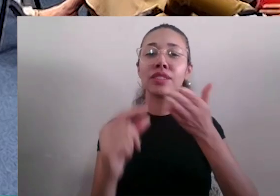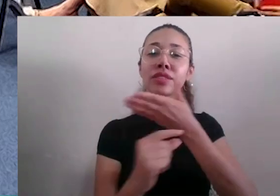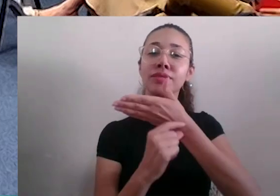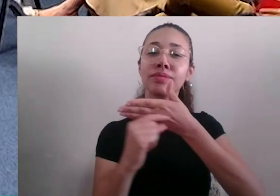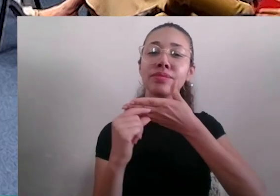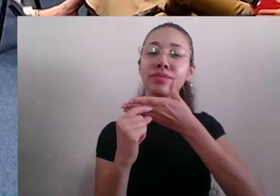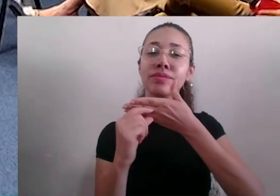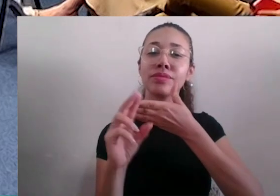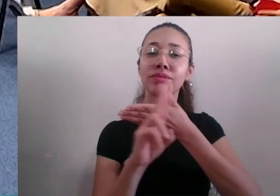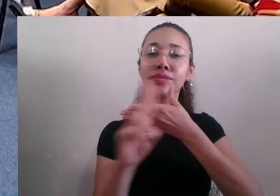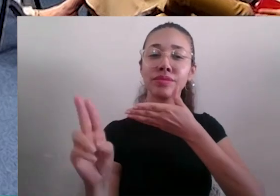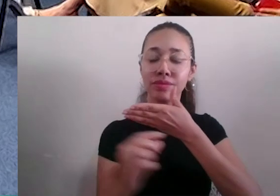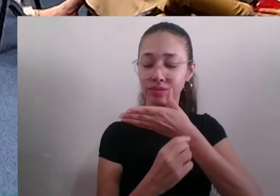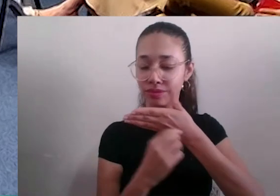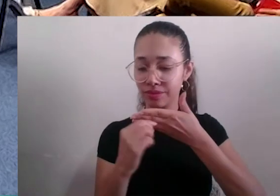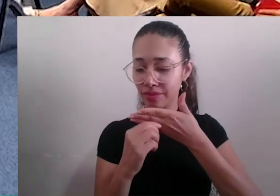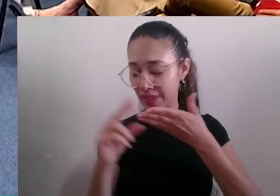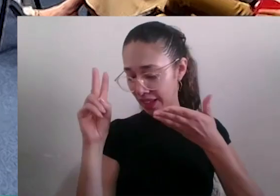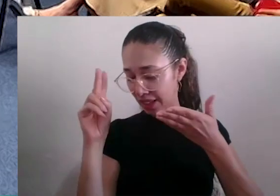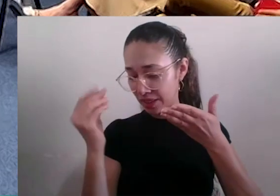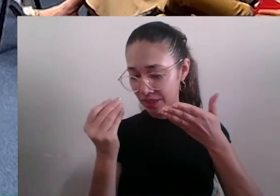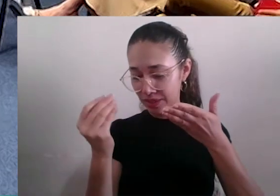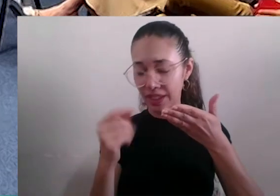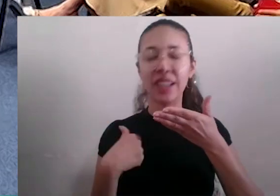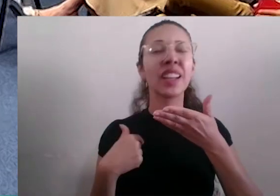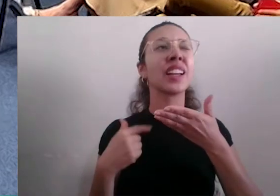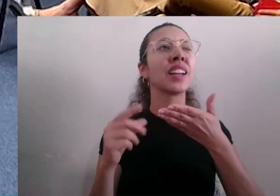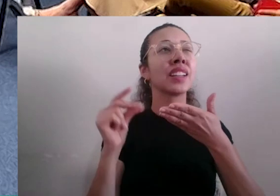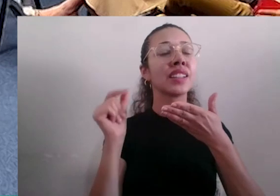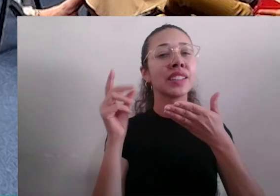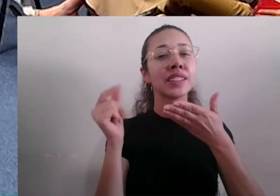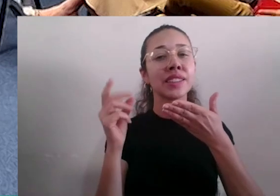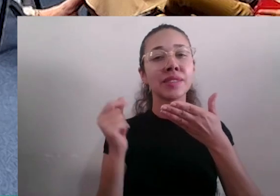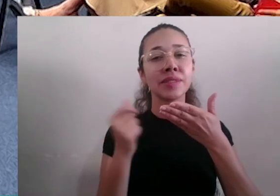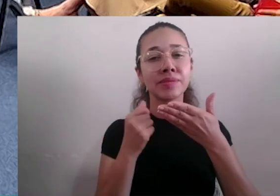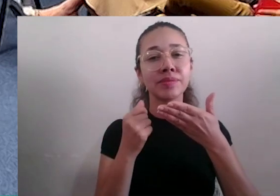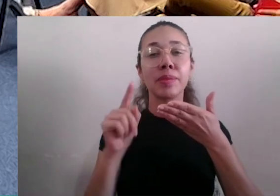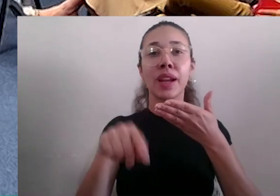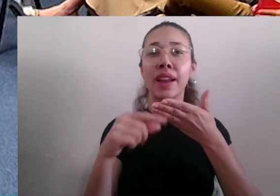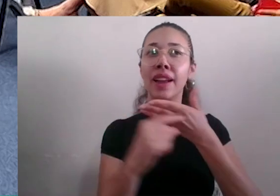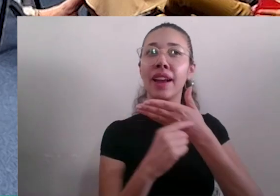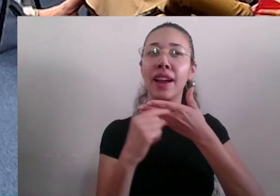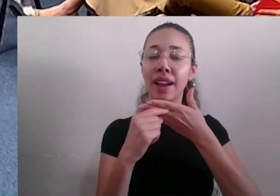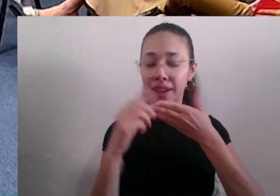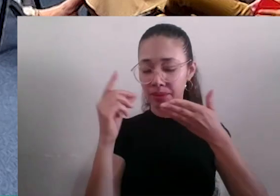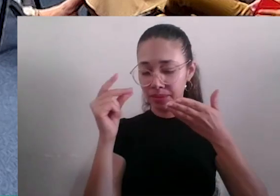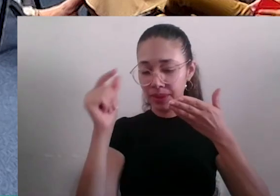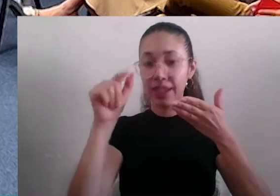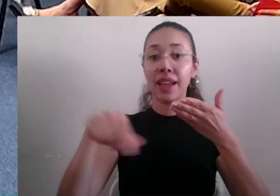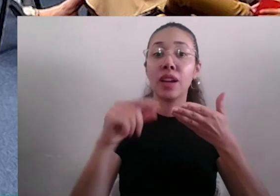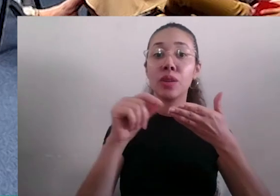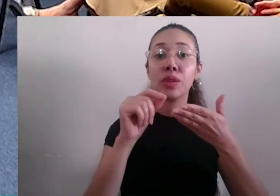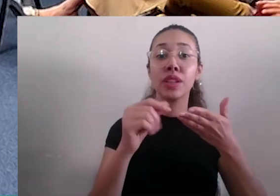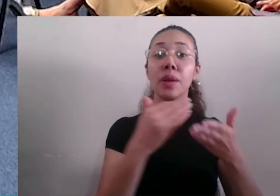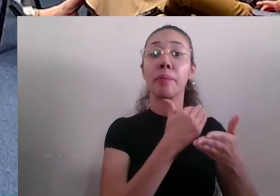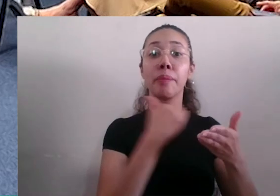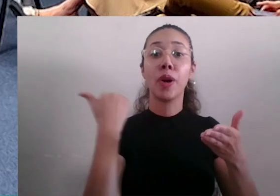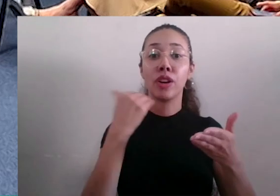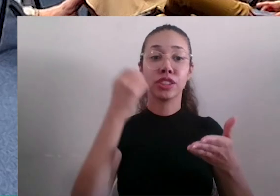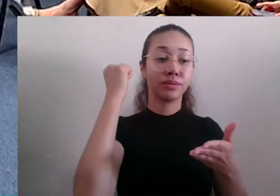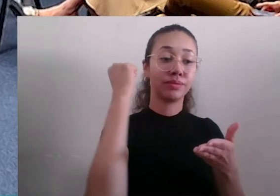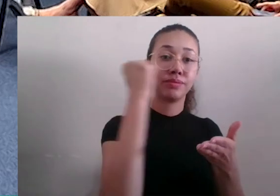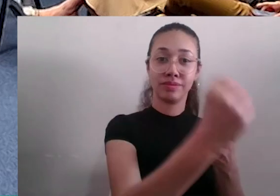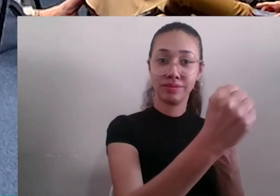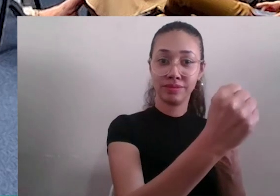eh como é que é o negócio é morte eh casos de morte matada contadas como morte